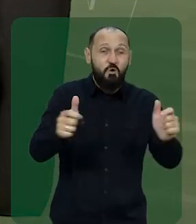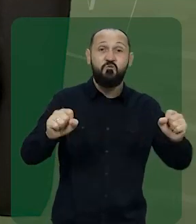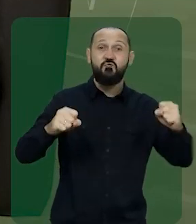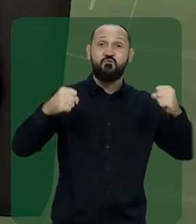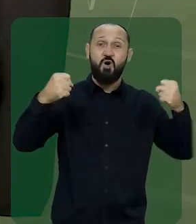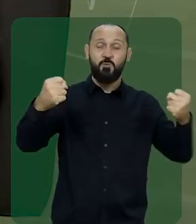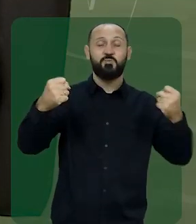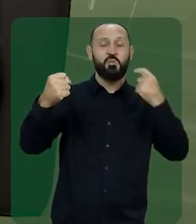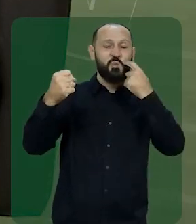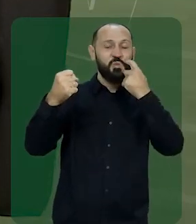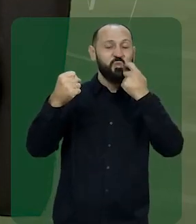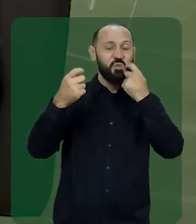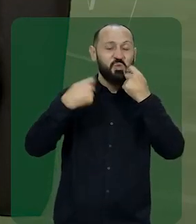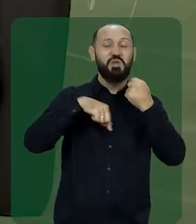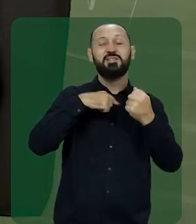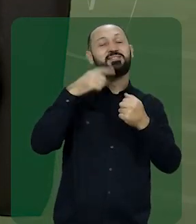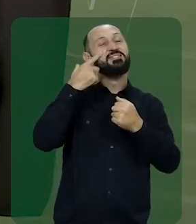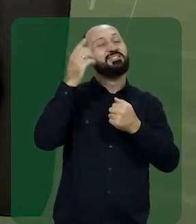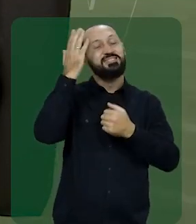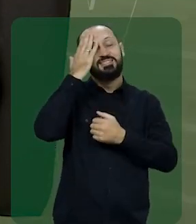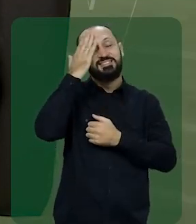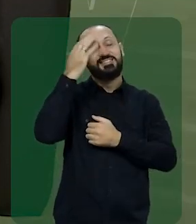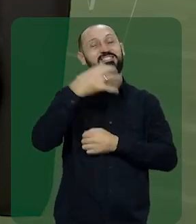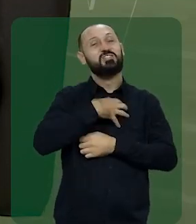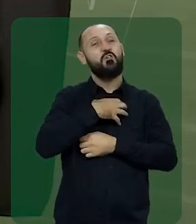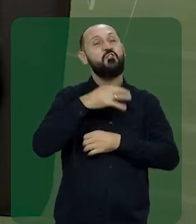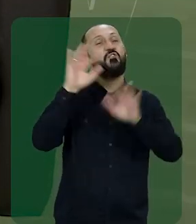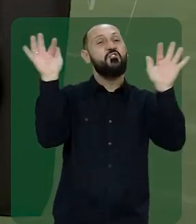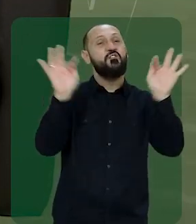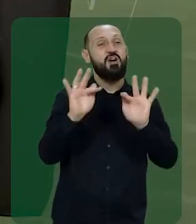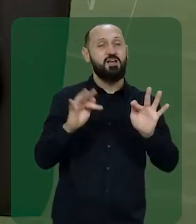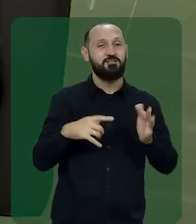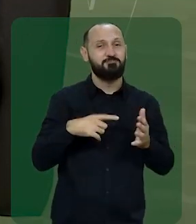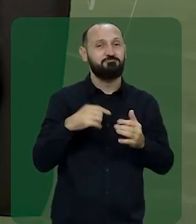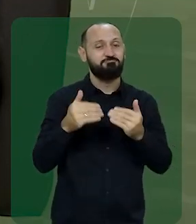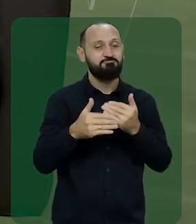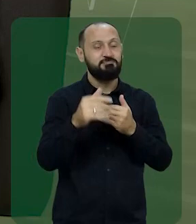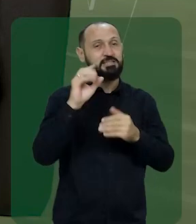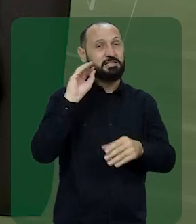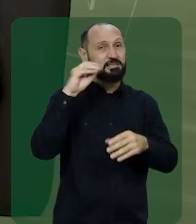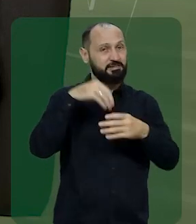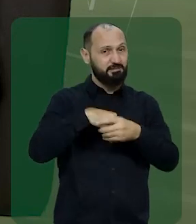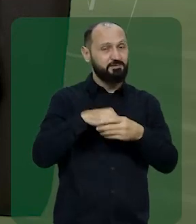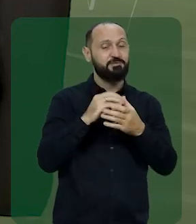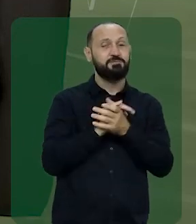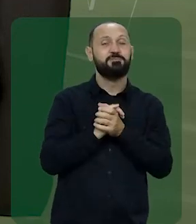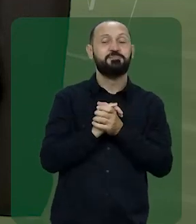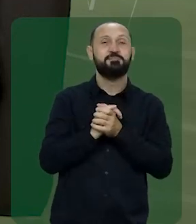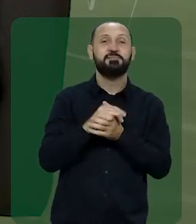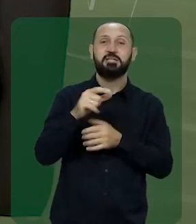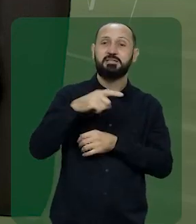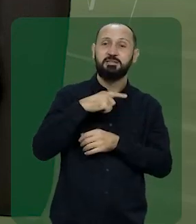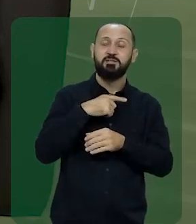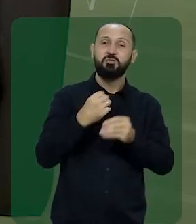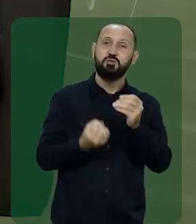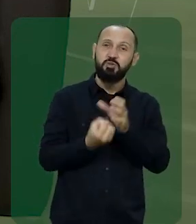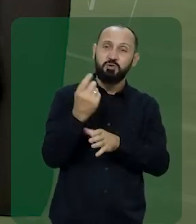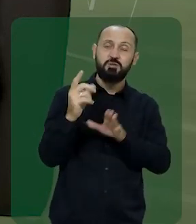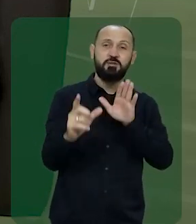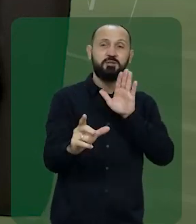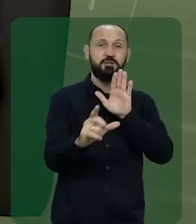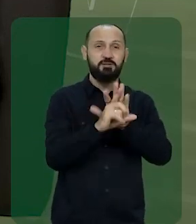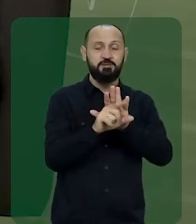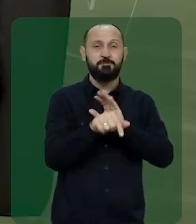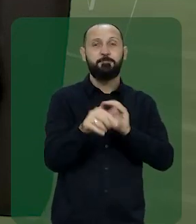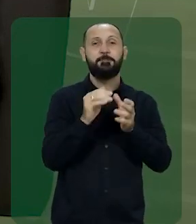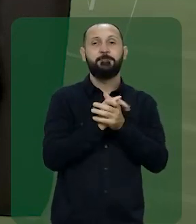de 40 entidades. E outras Sim. estão vindo. Então, isso é gigante, né? É uma força